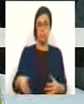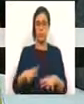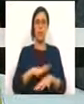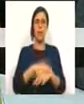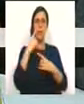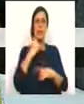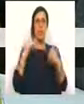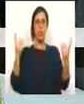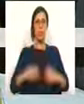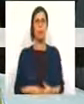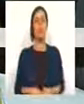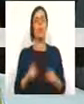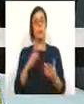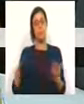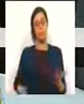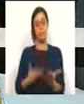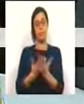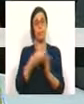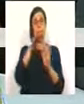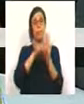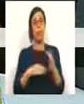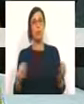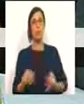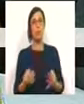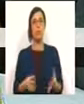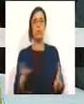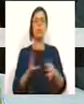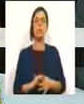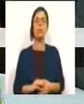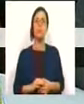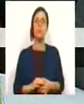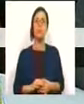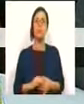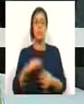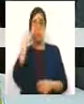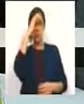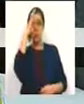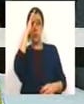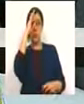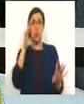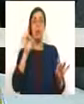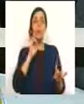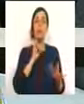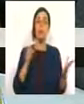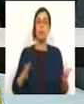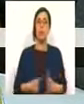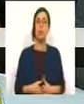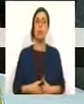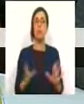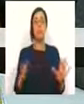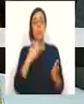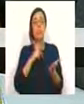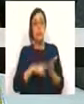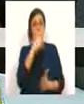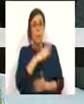pública foi apresentado um programa em termos teóricos elemento importante é em termos